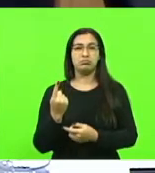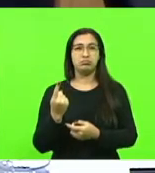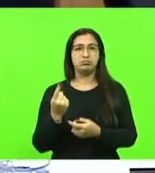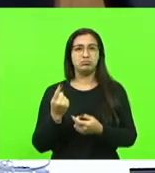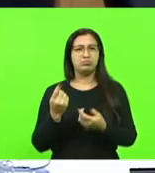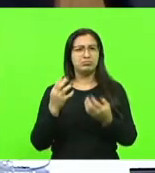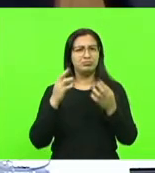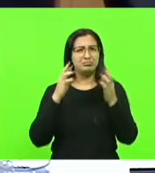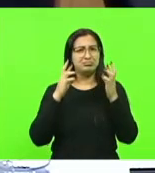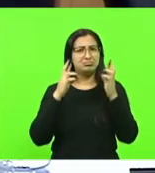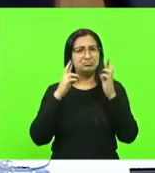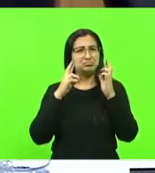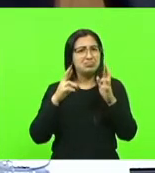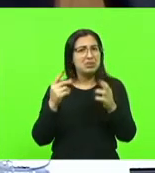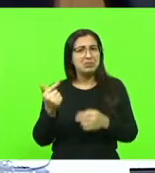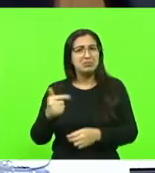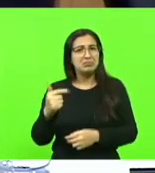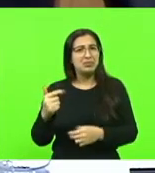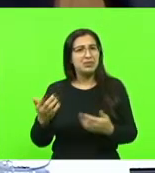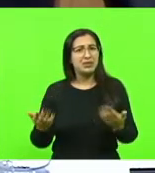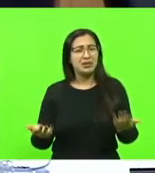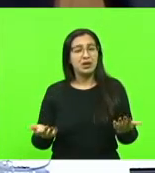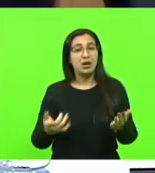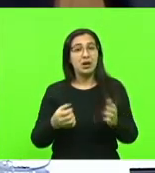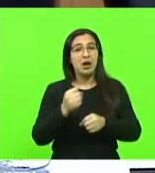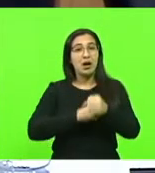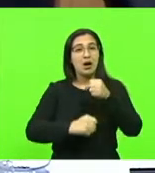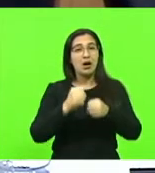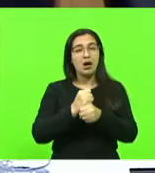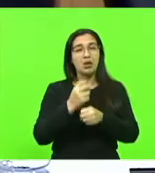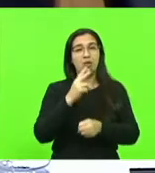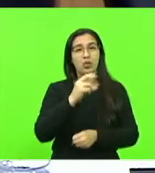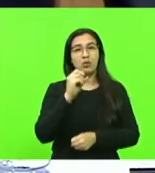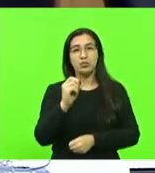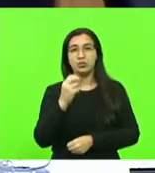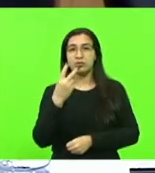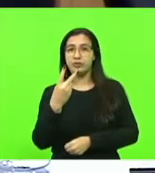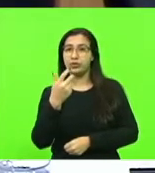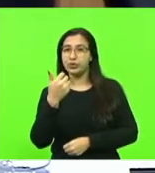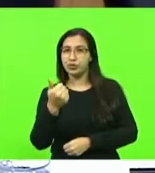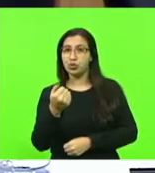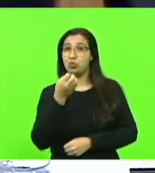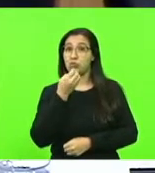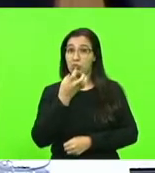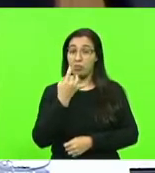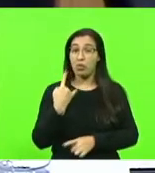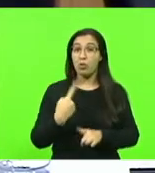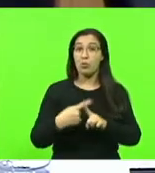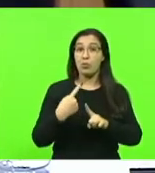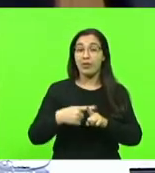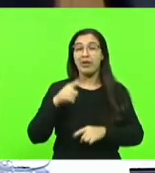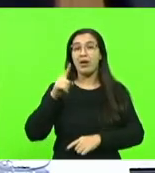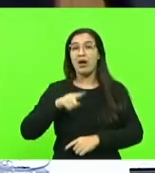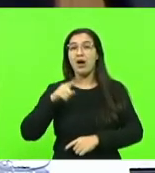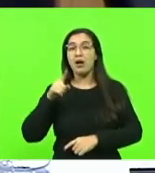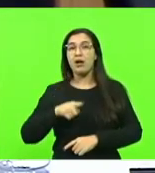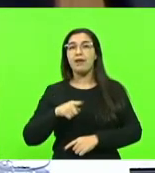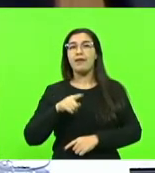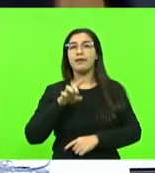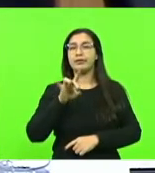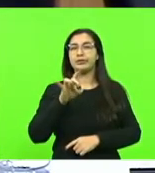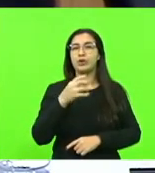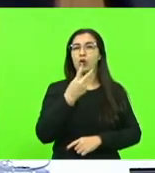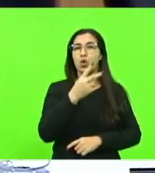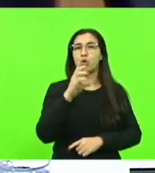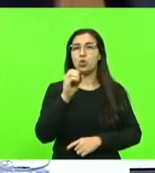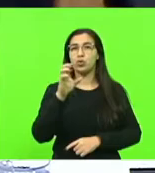desonrando com a palavra. Porque no ano passado estava muito bom, quando era escalonado até 200 mil,